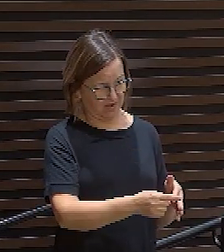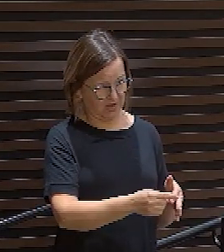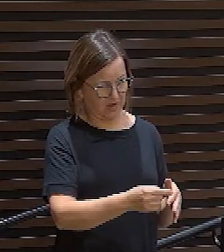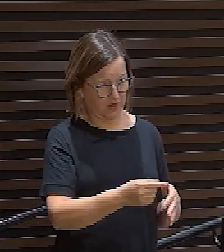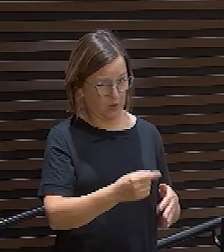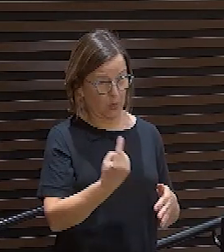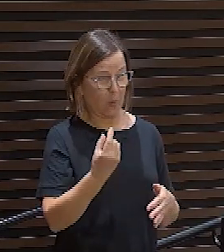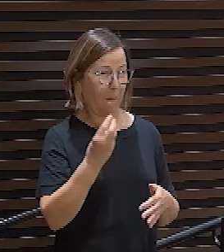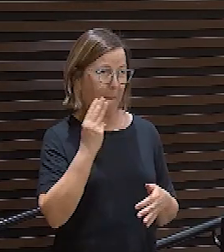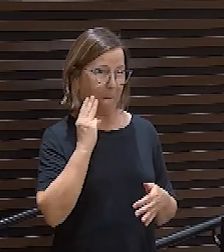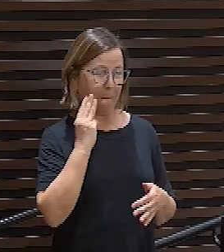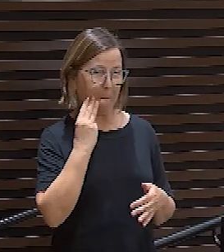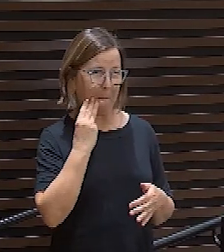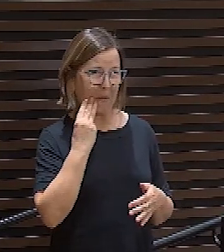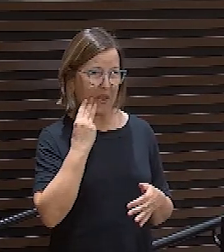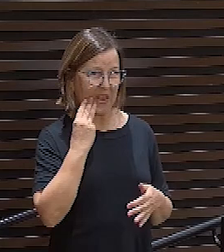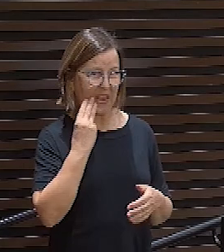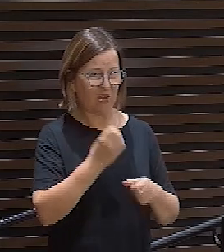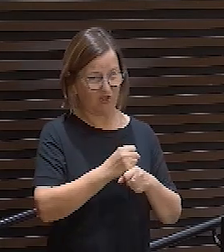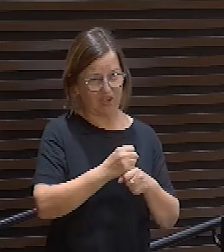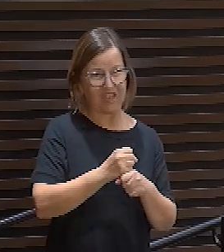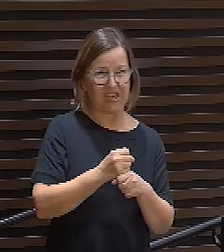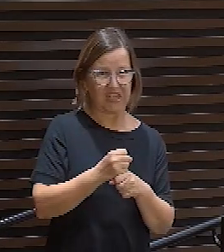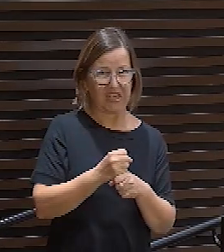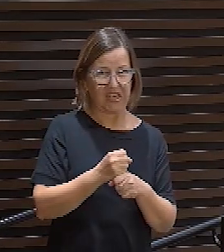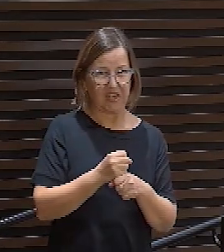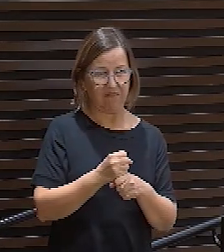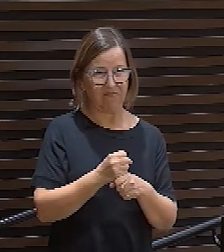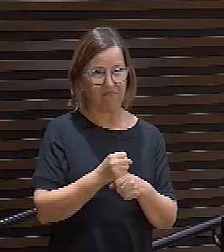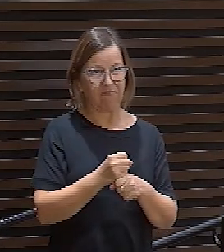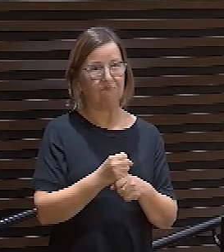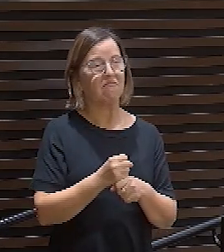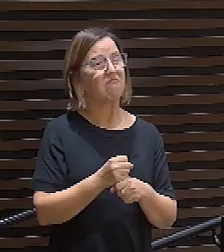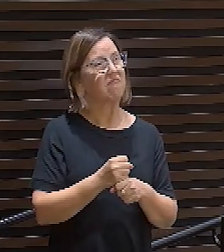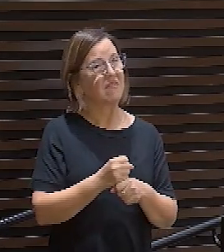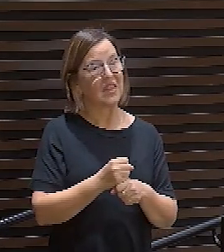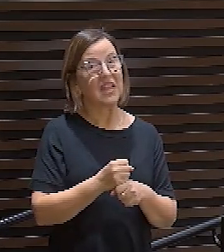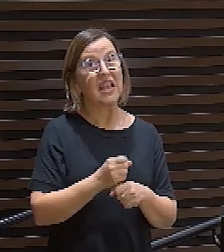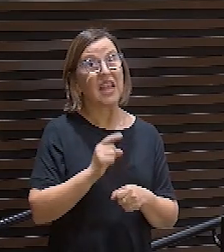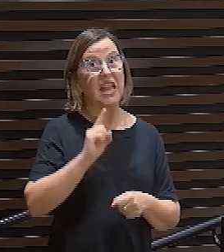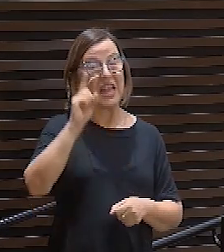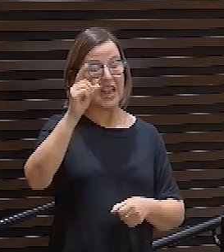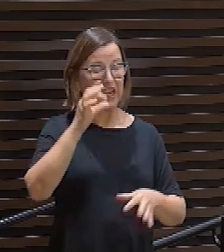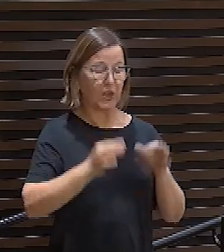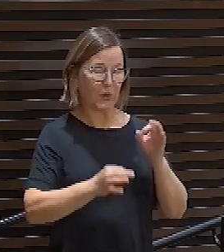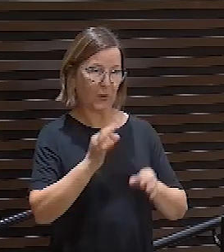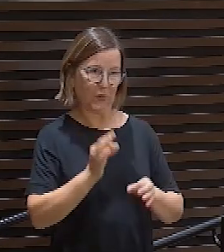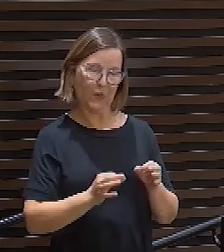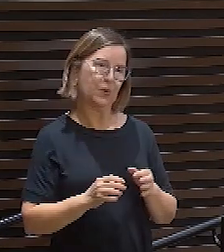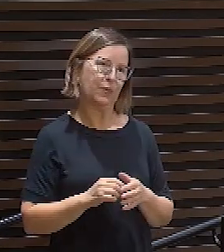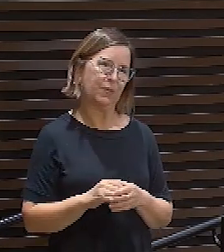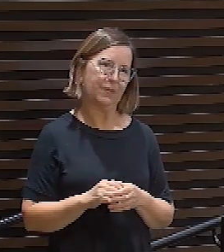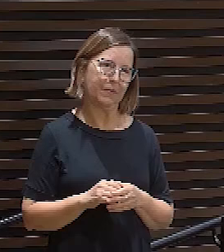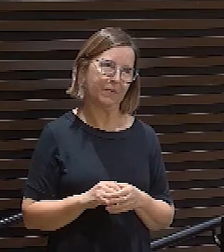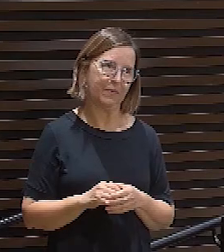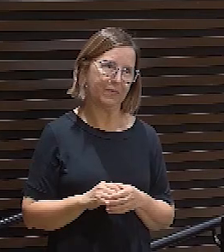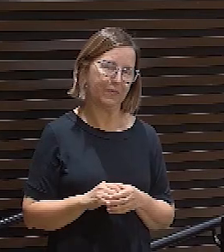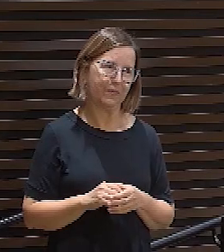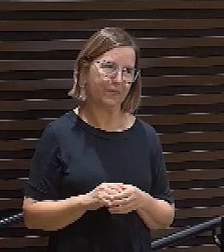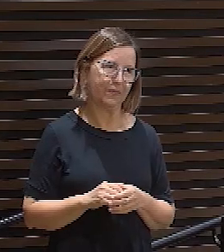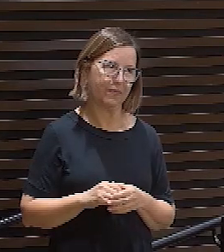um instante, algo indizível. Se ele nos colocasse em um lugar neutro, algo